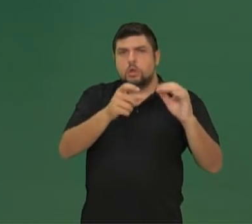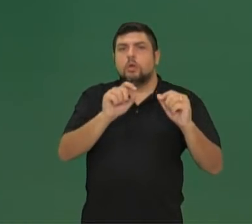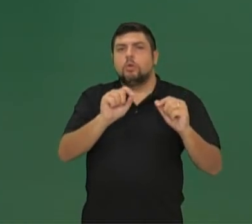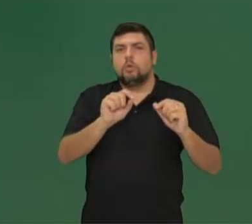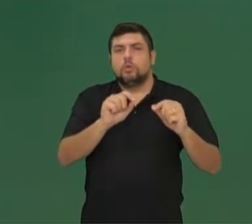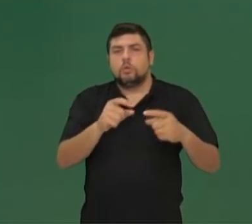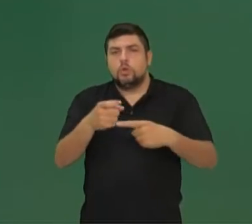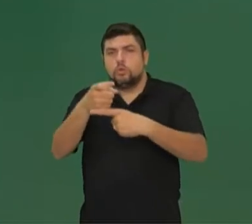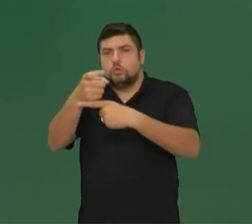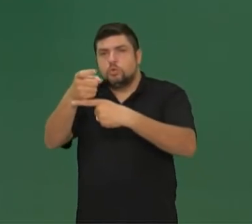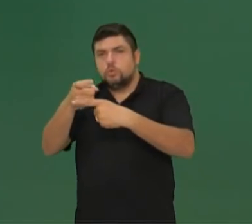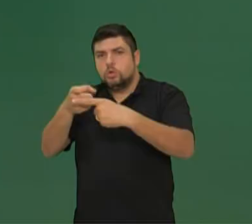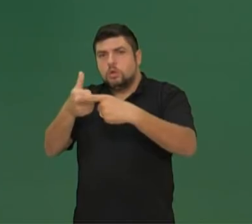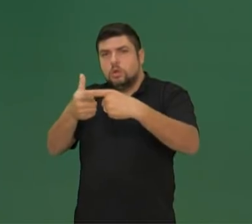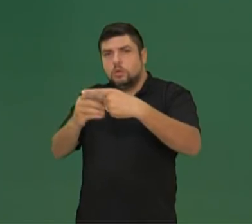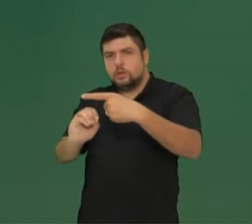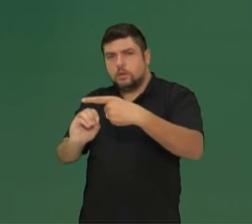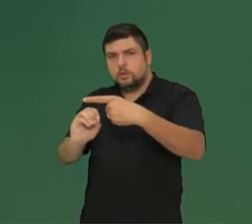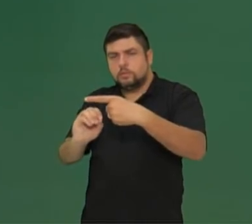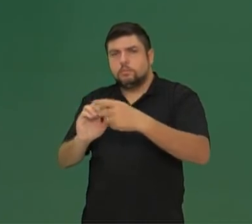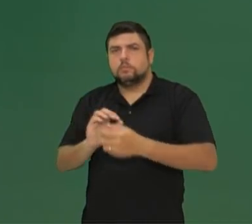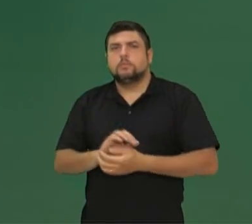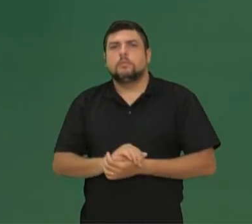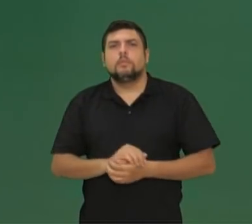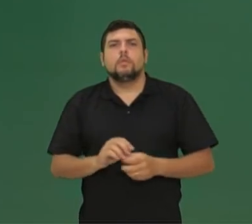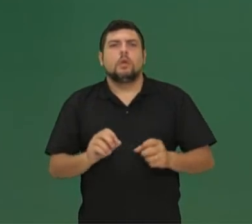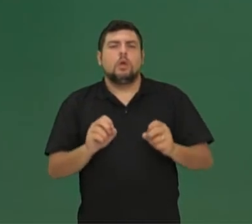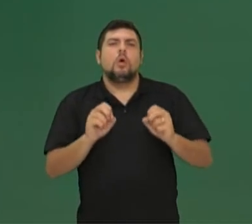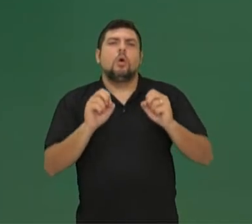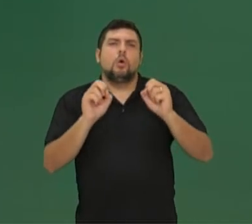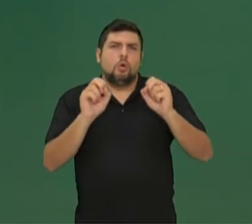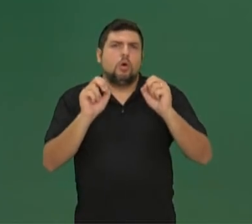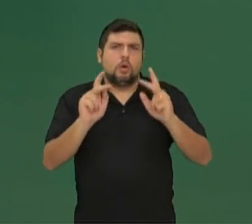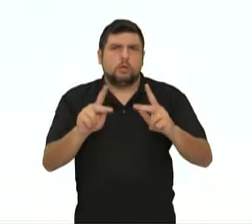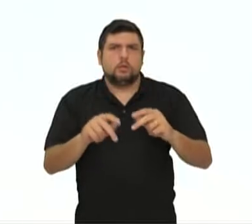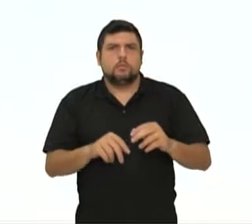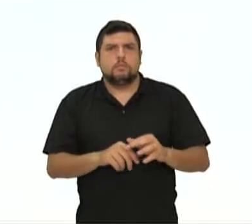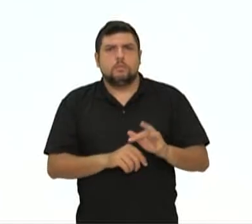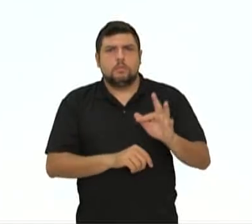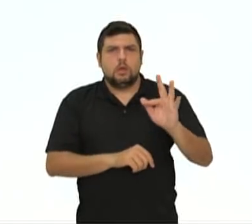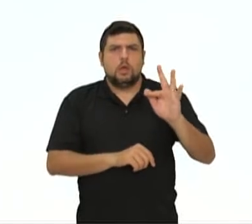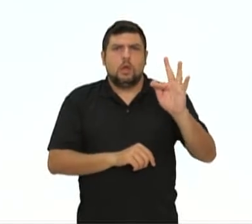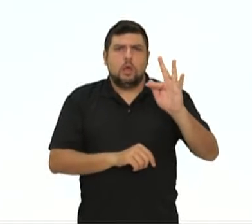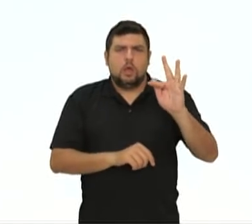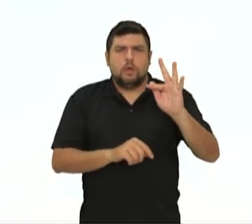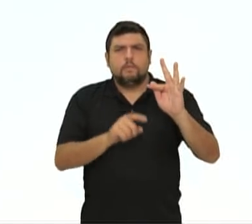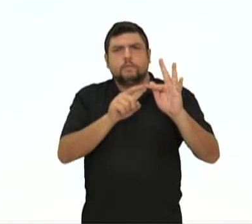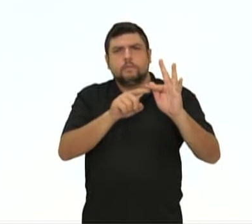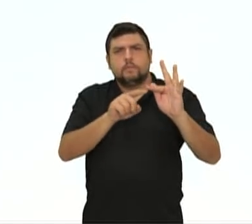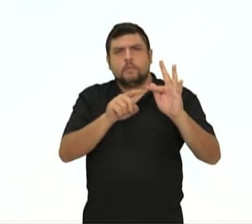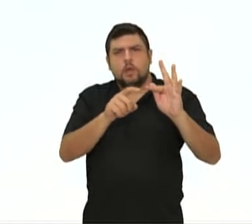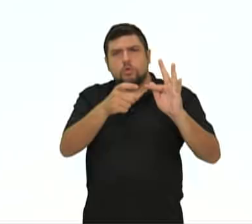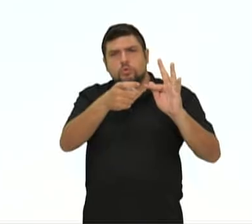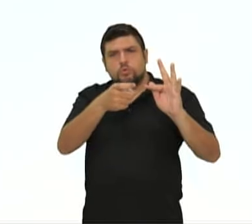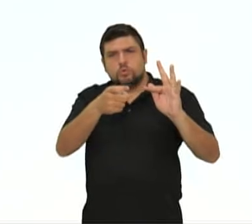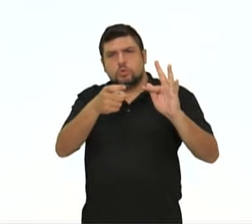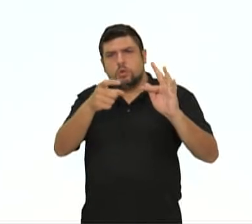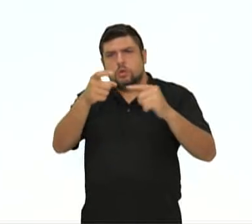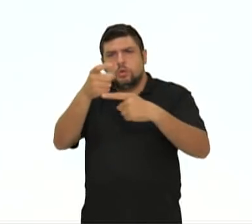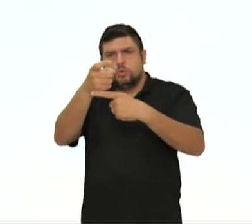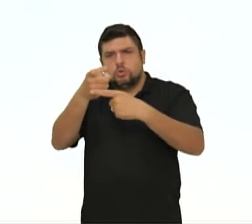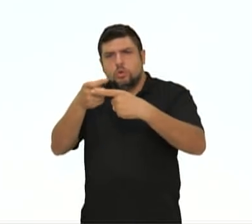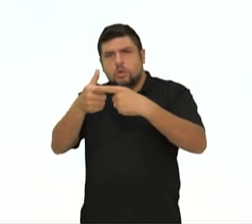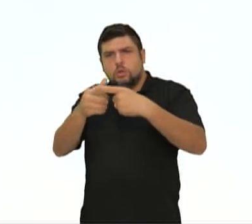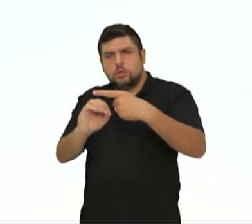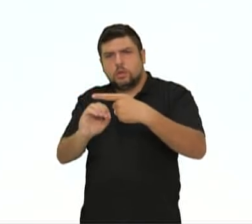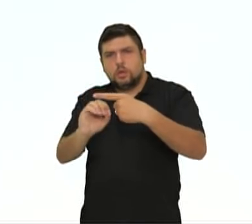sobre 10. Tá, mas esse tipo de função é chamado do quê? De função linear. Por quê? Porque ela não tem lá,